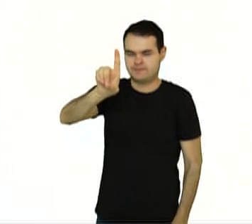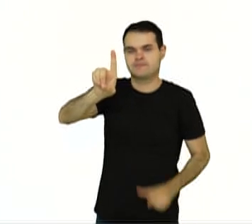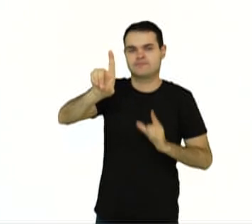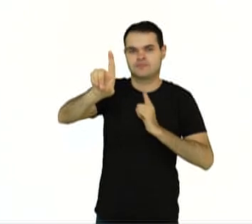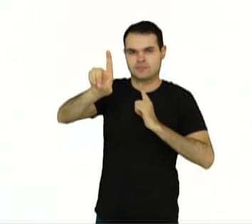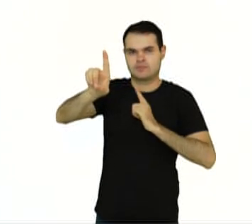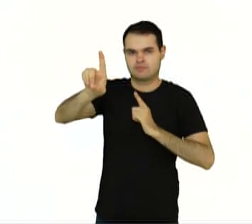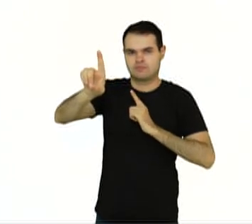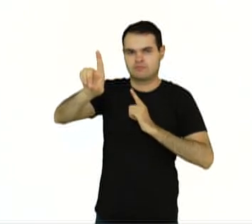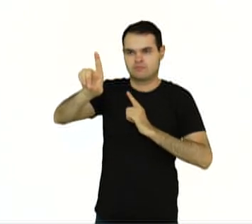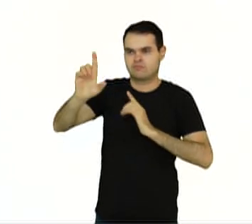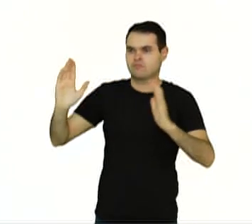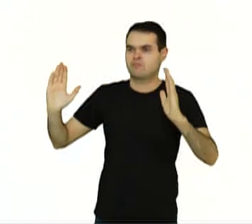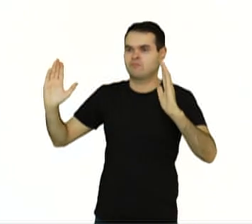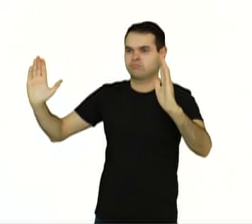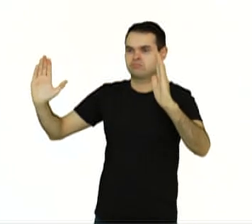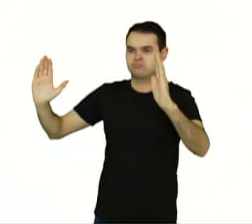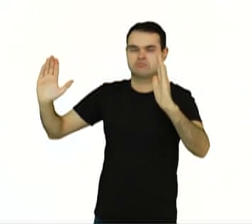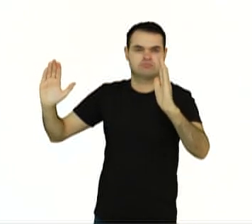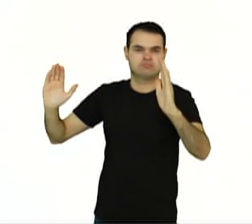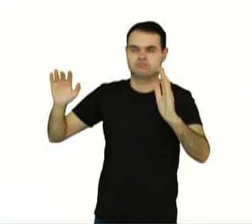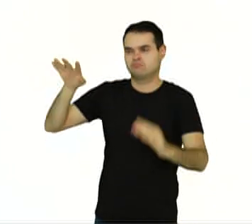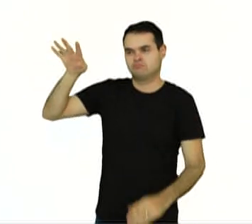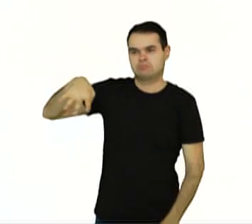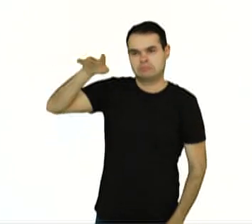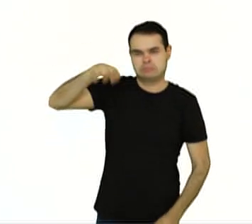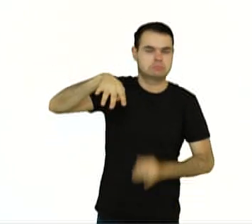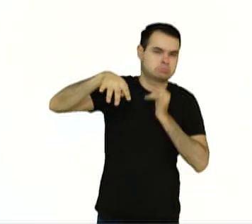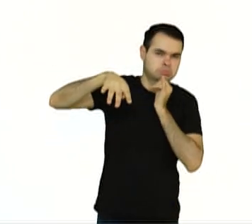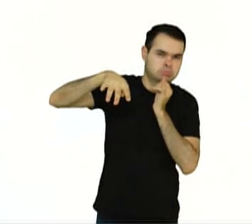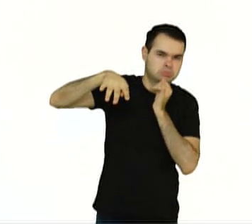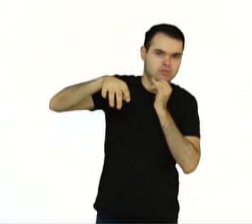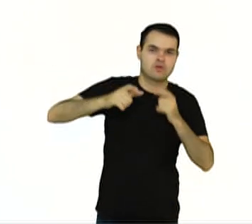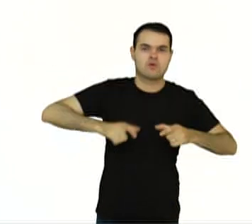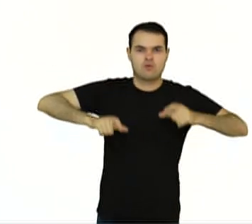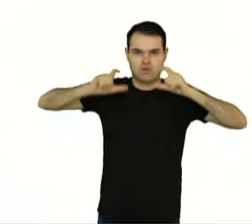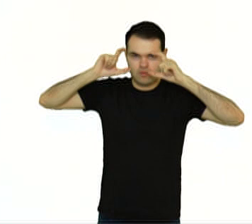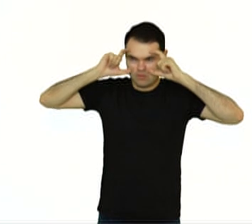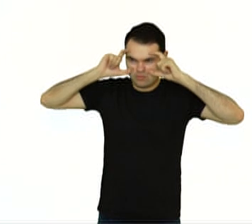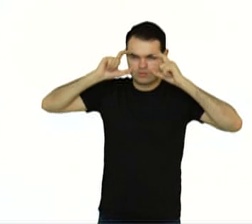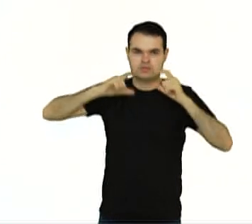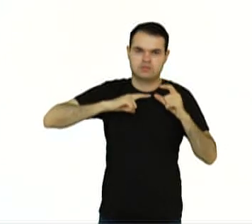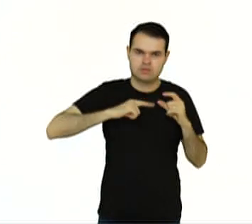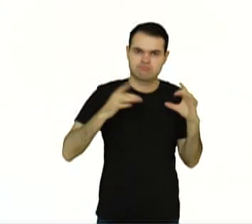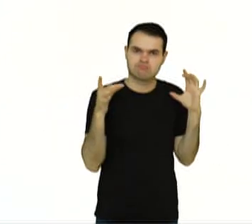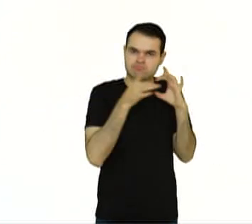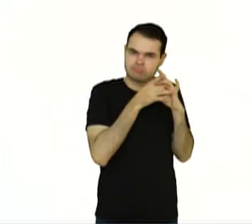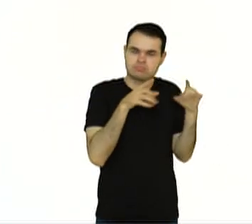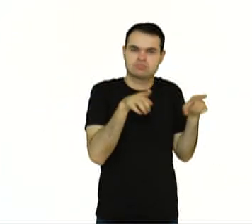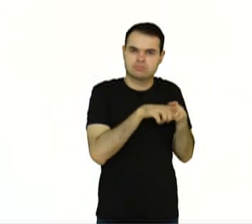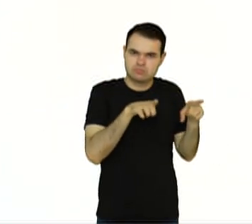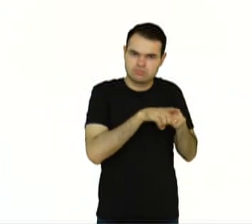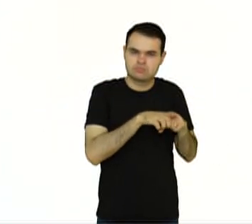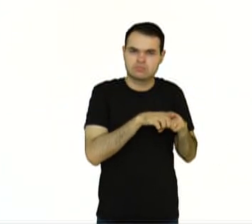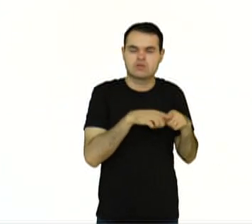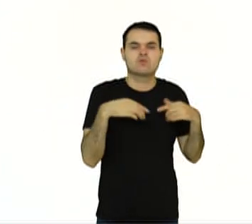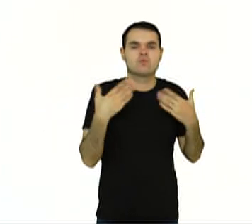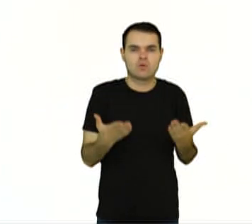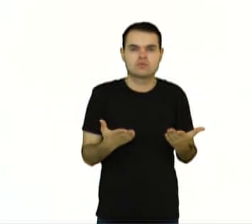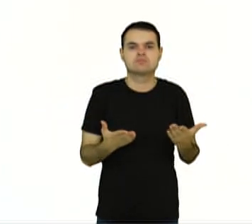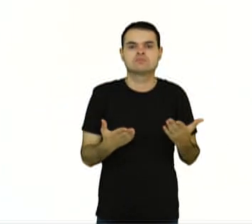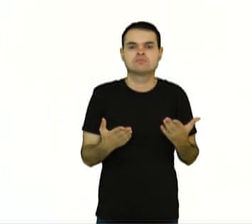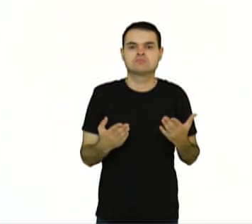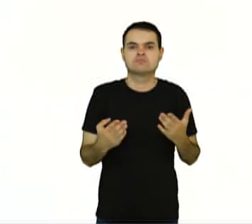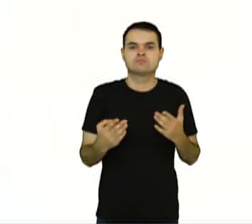de posicionamento. O óculos que eu até utilizei na última aula, eu também tinha um sistema de polarizador. Quando as